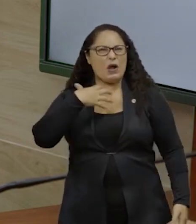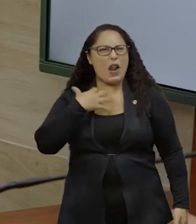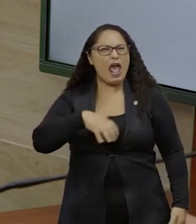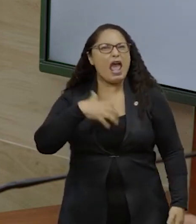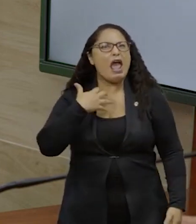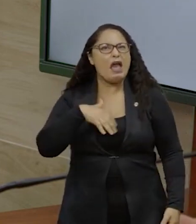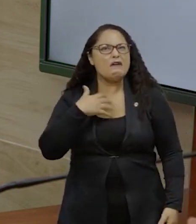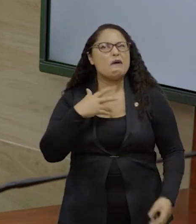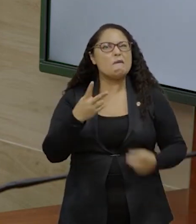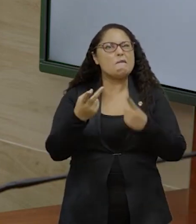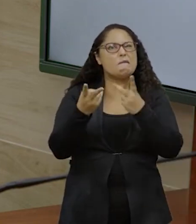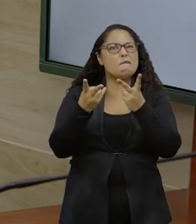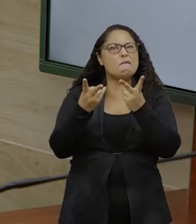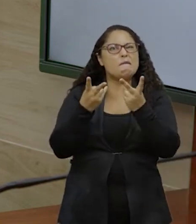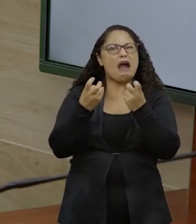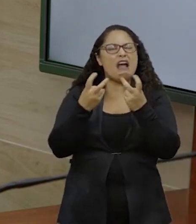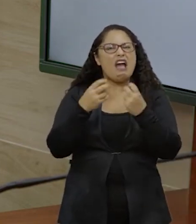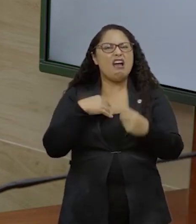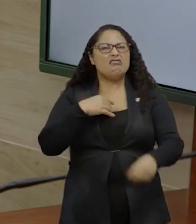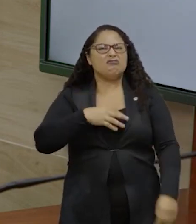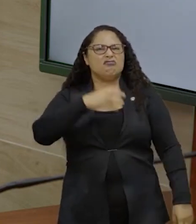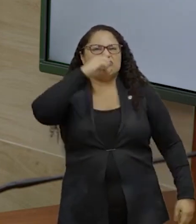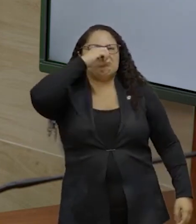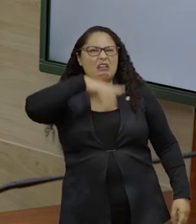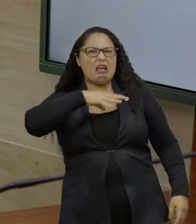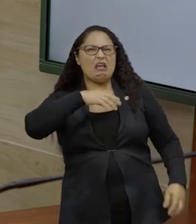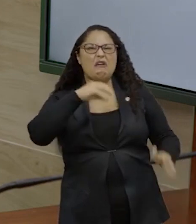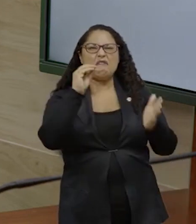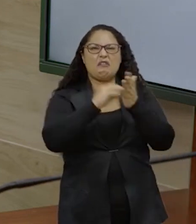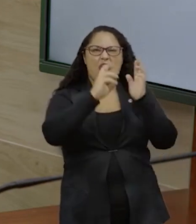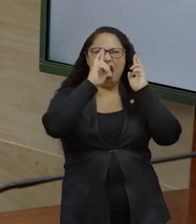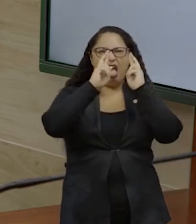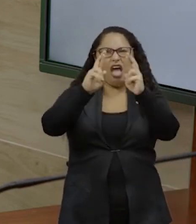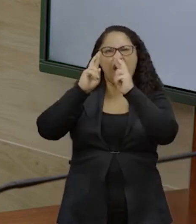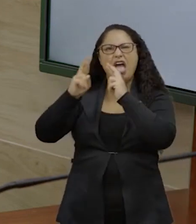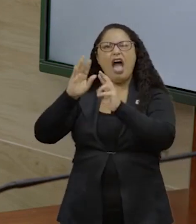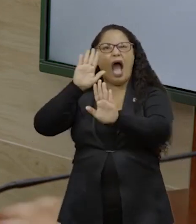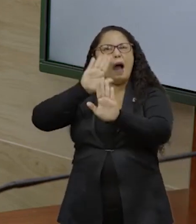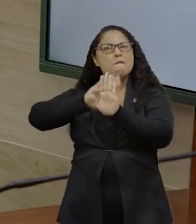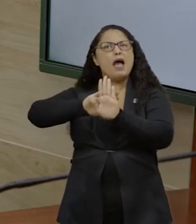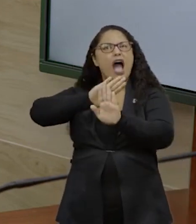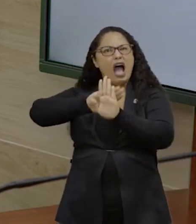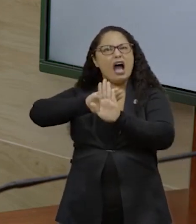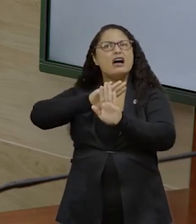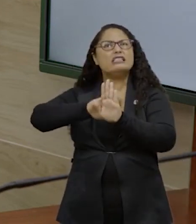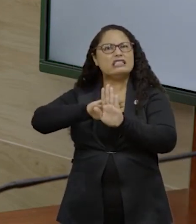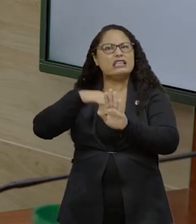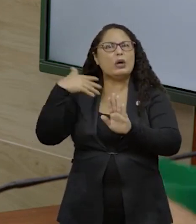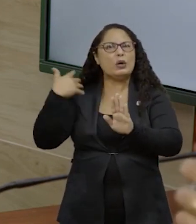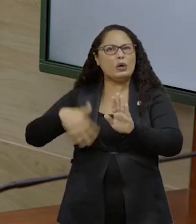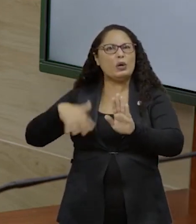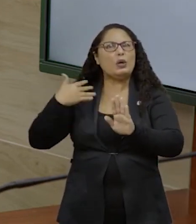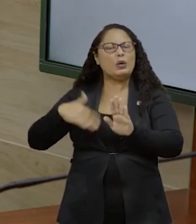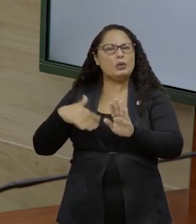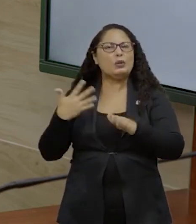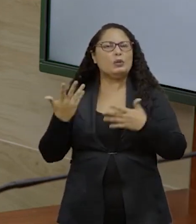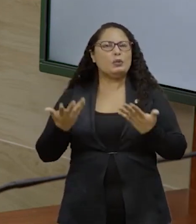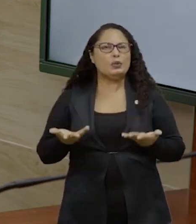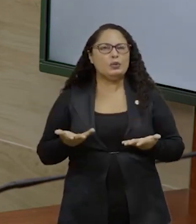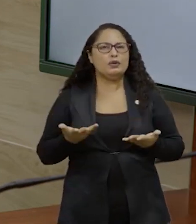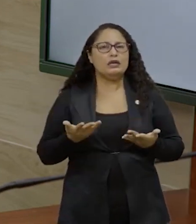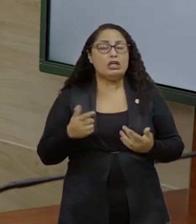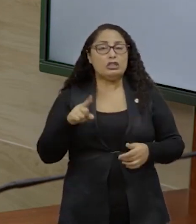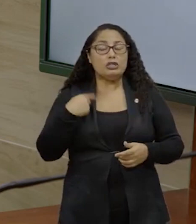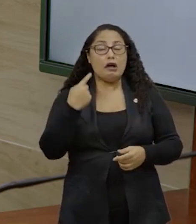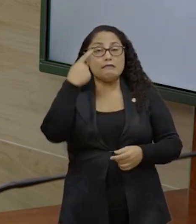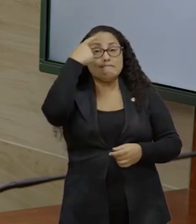irritado. Parece que ele começou a ficar arrogante, desrespeitando algumas pessoas, né? Ameaçando, né? Ameaçando. E